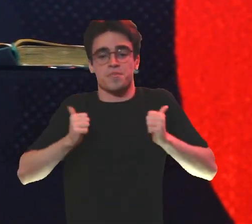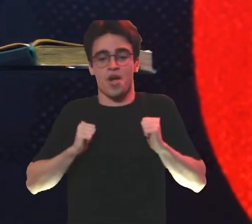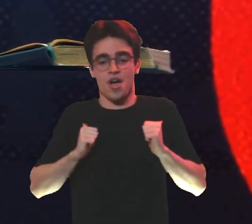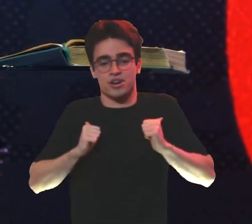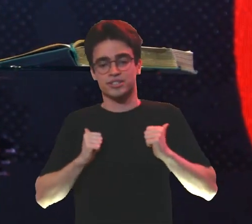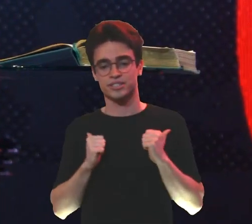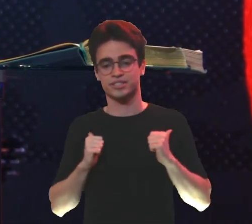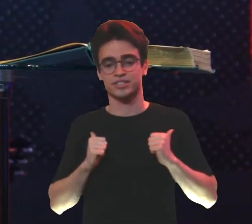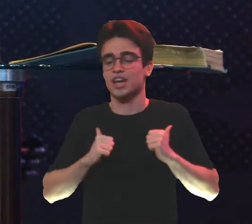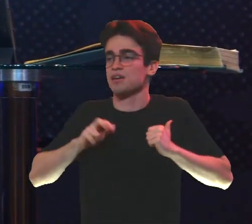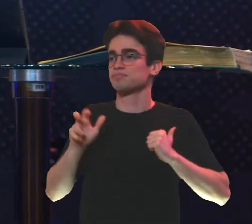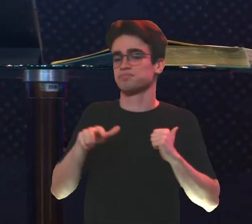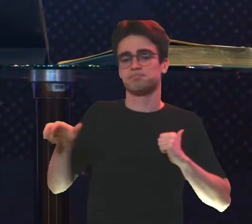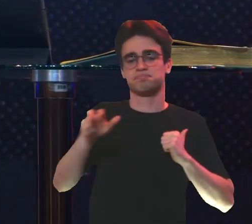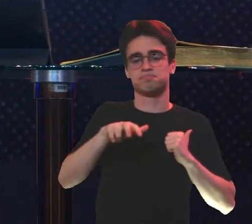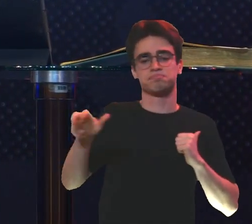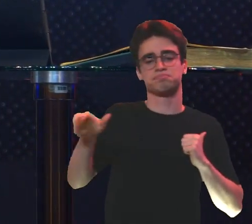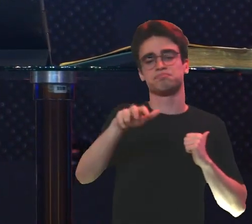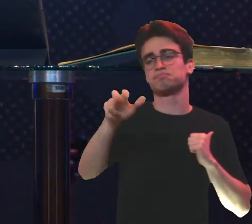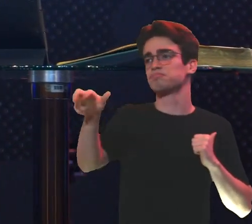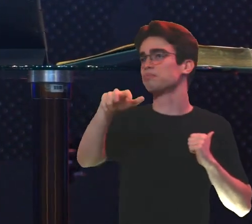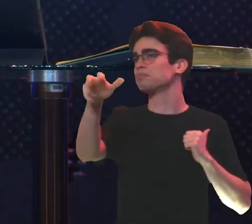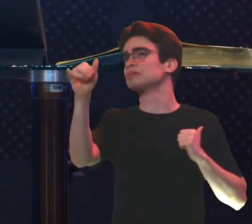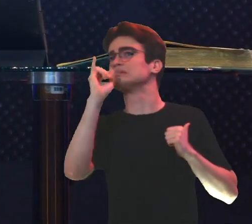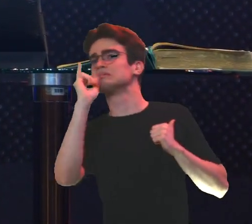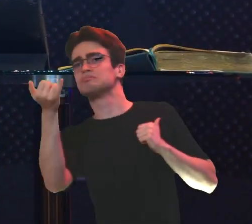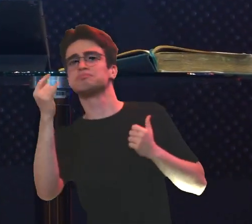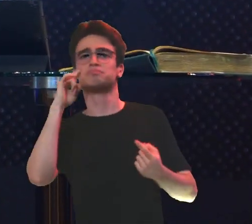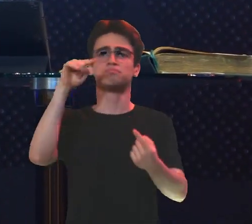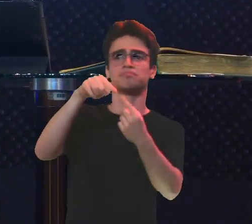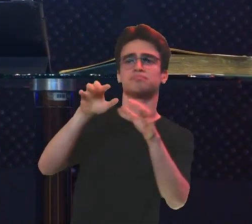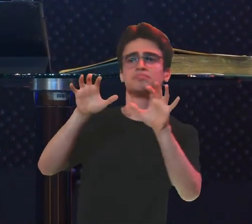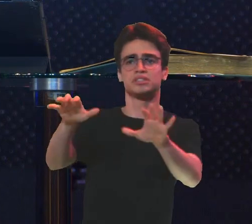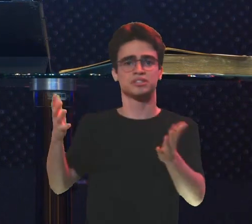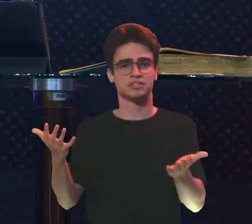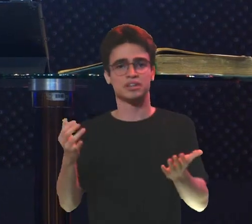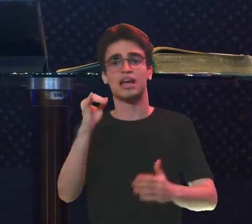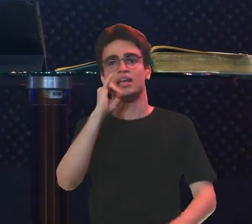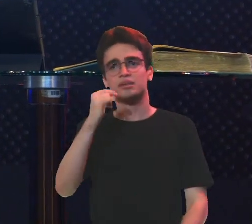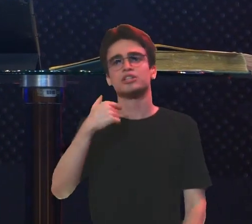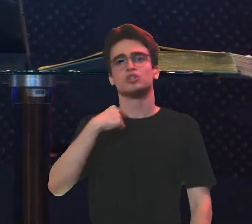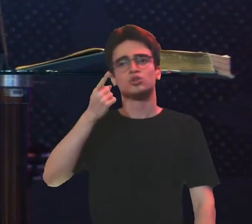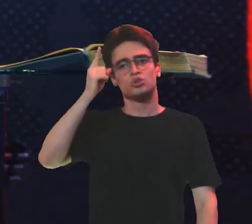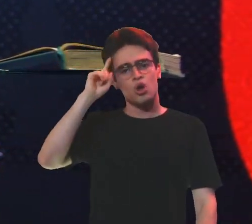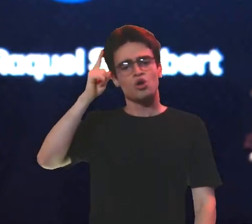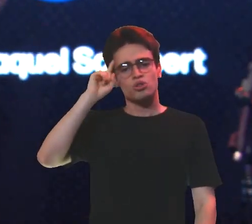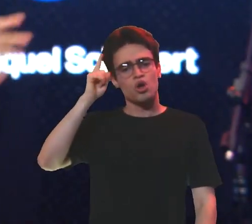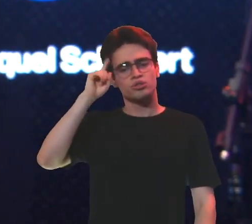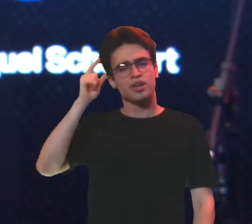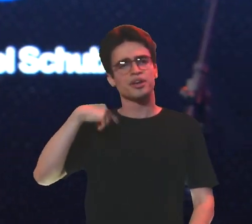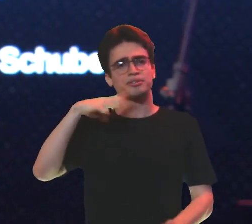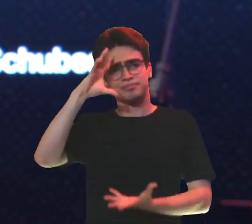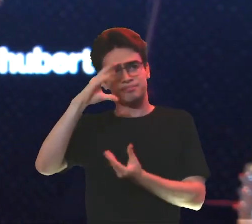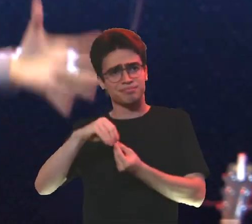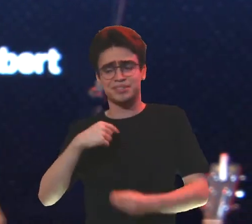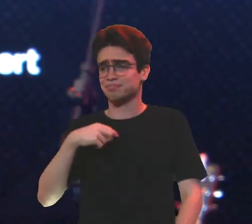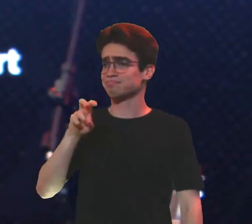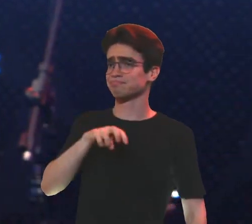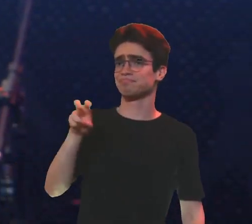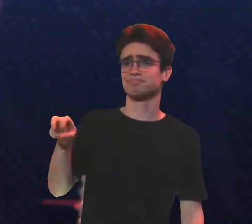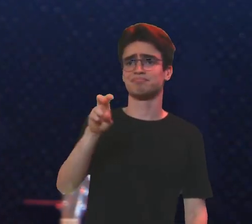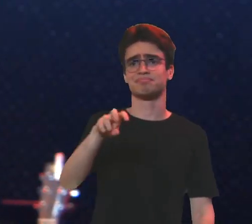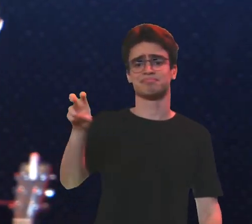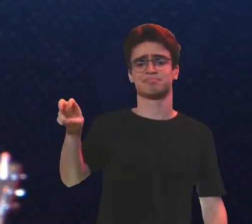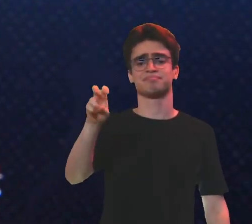e de ir rumo a um destino e você entender todos os dias que você está indo. É como se fosse uma